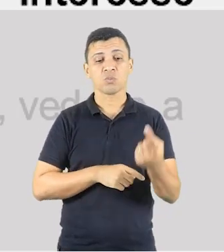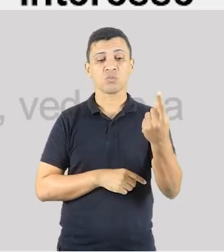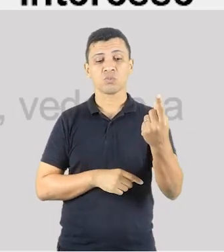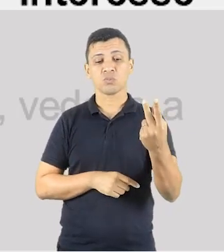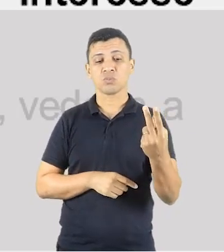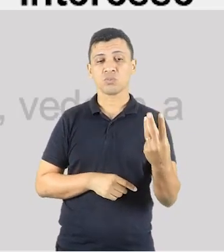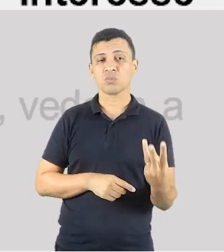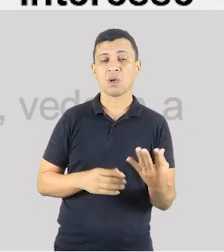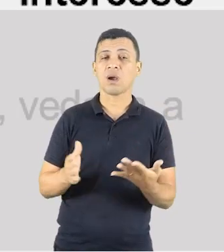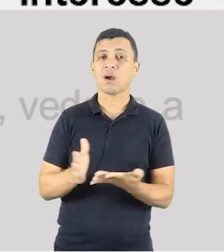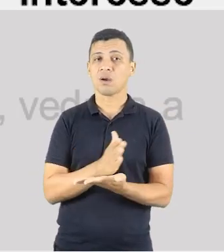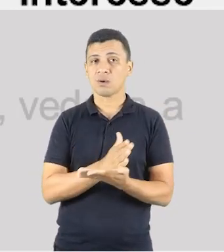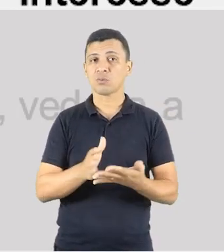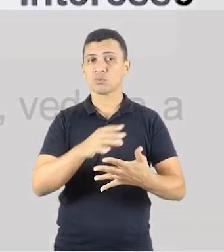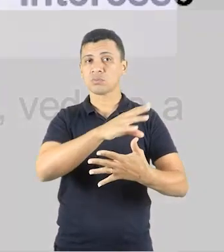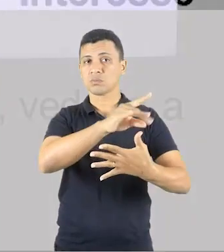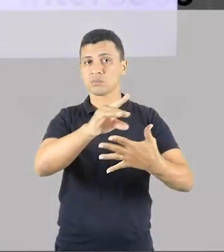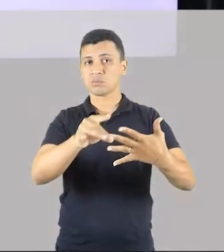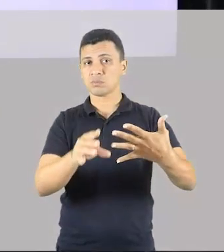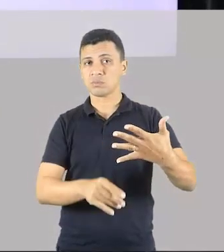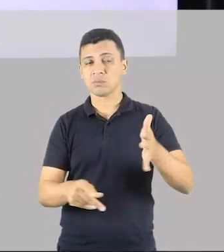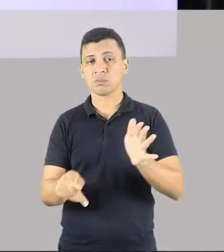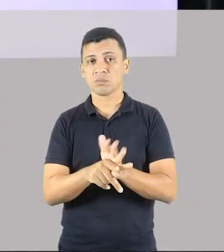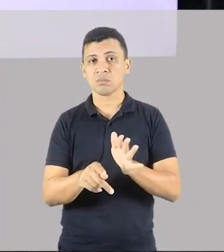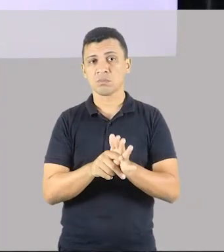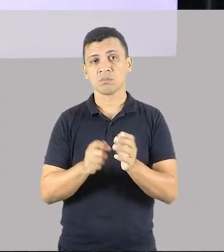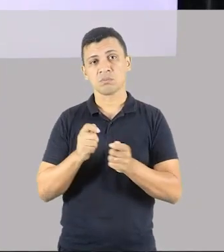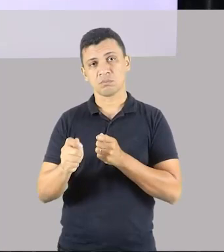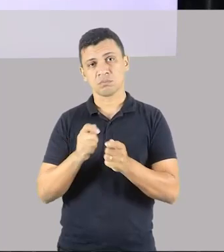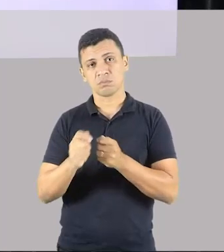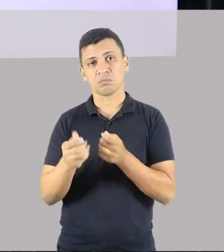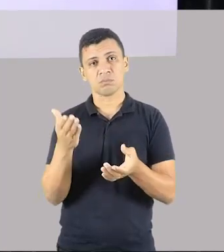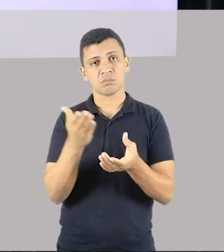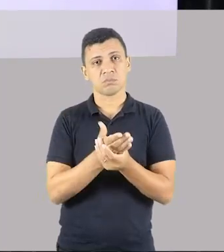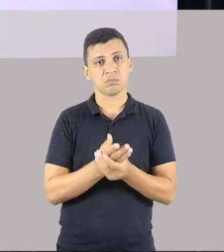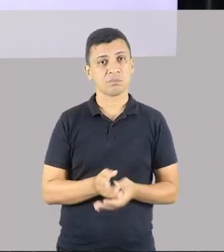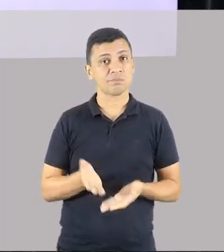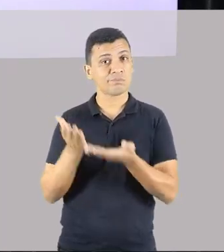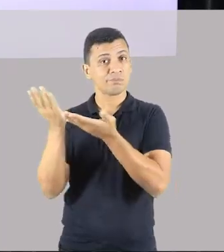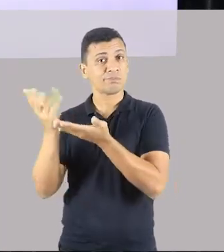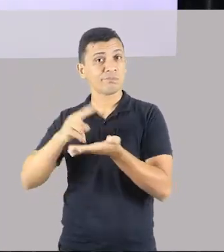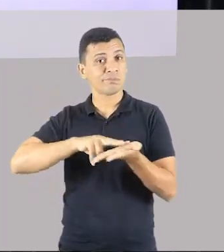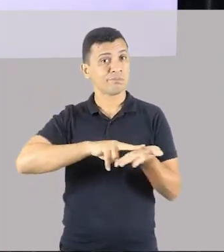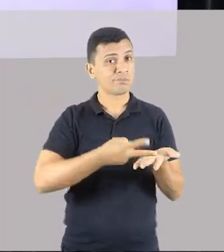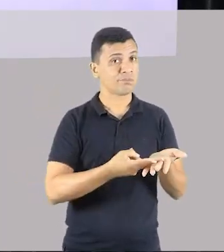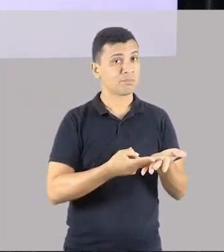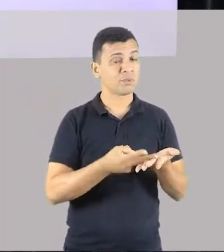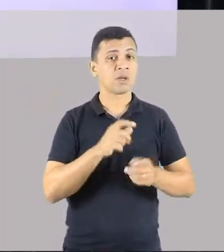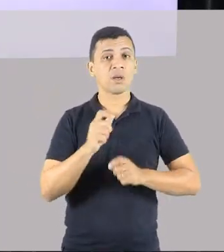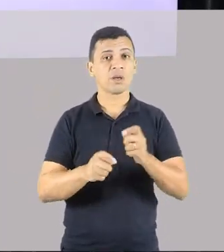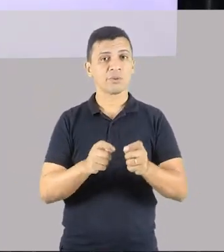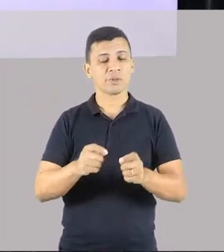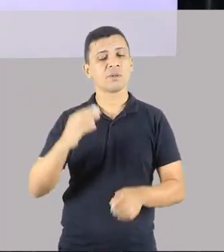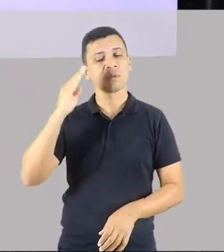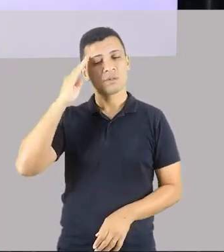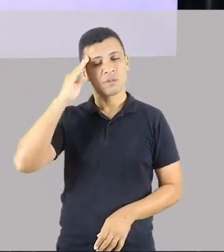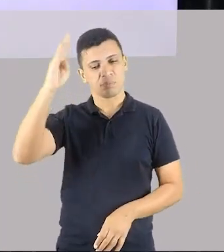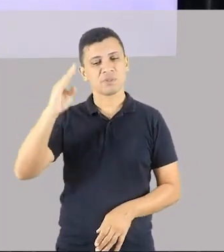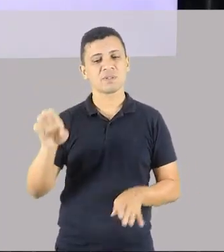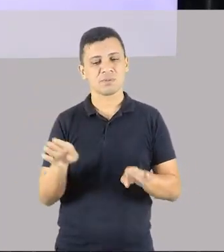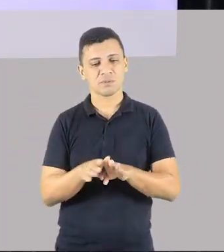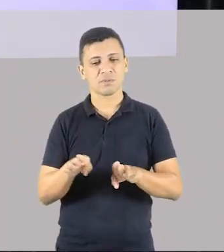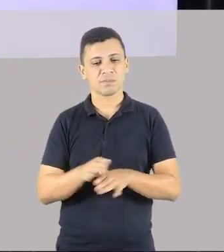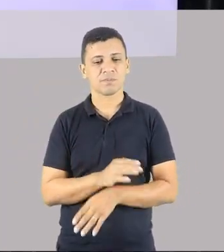e aí vai trazer alguns critérios para o processo administrativo, que aqui a gente vai traduzir esses critérios como os princípios também,